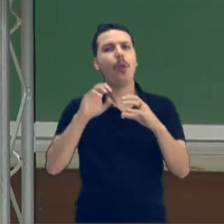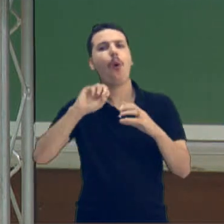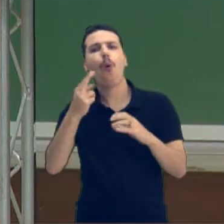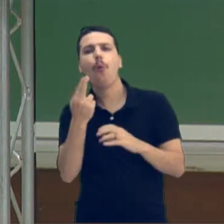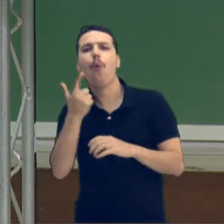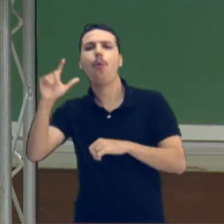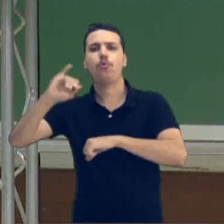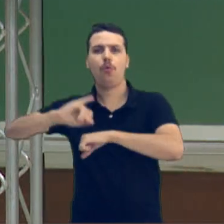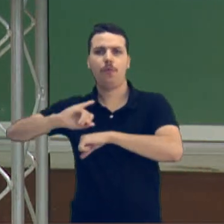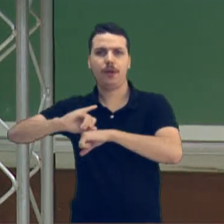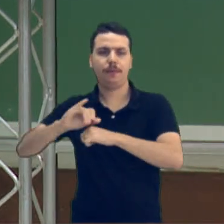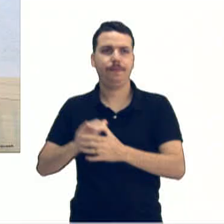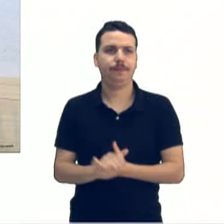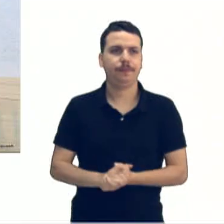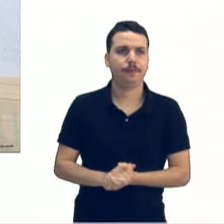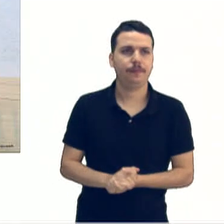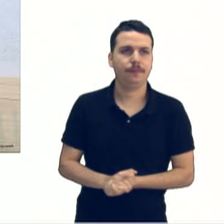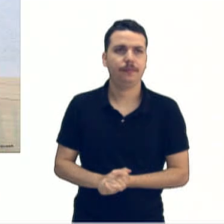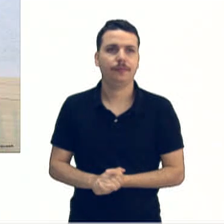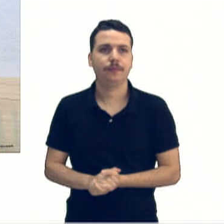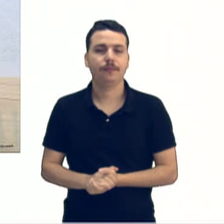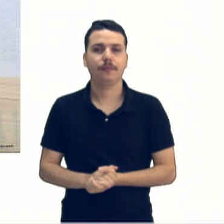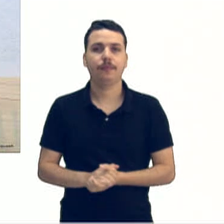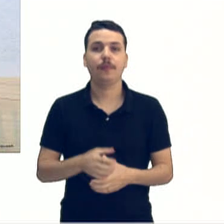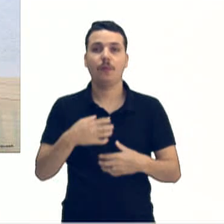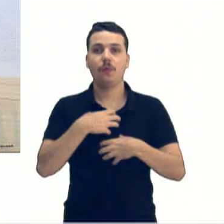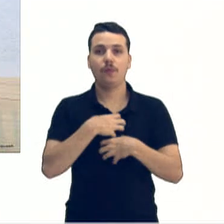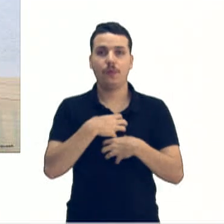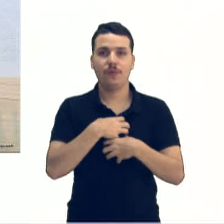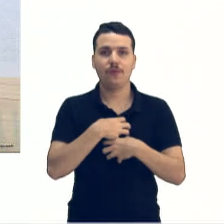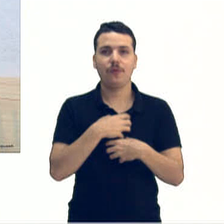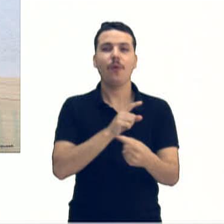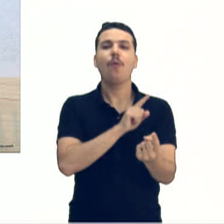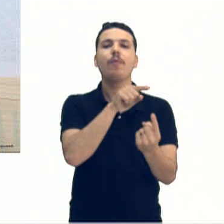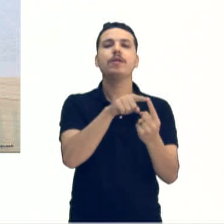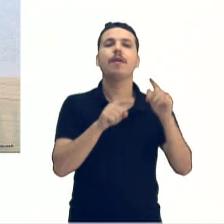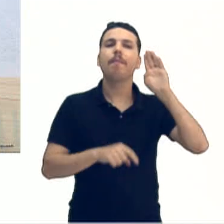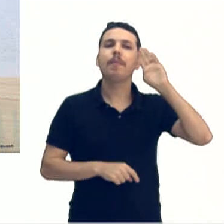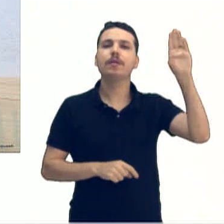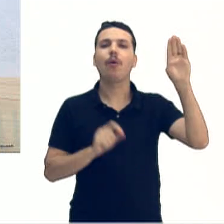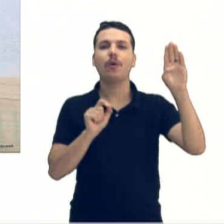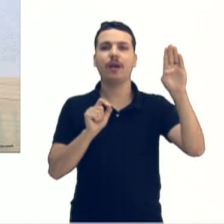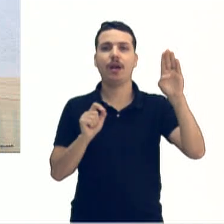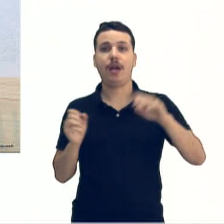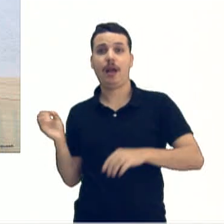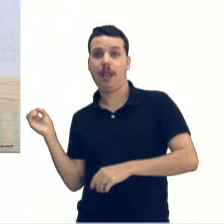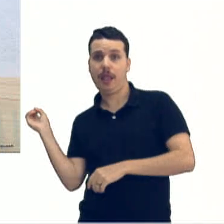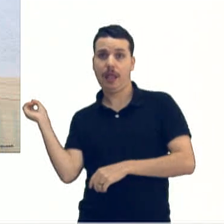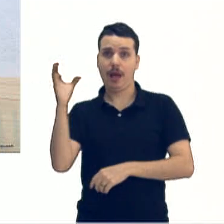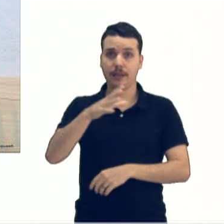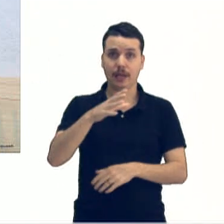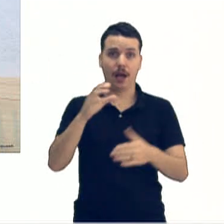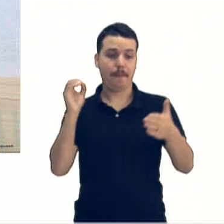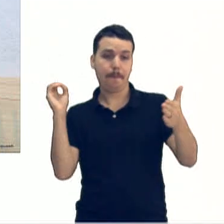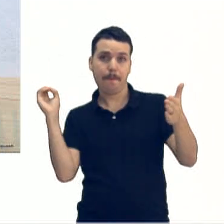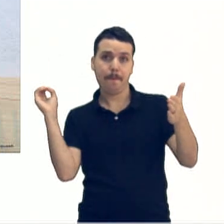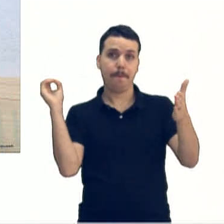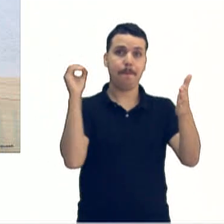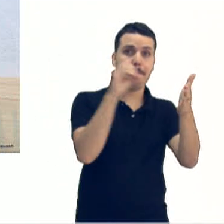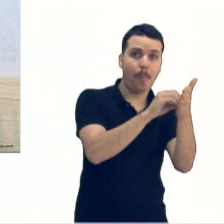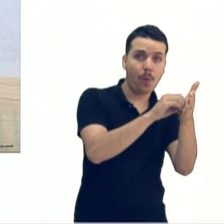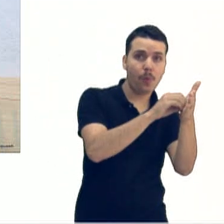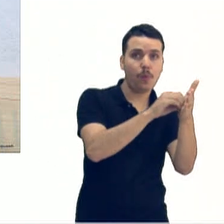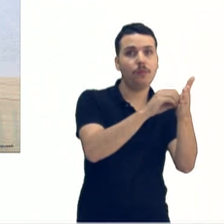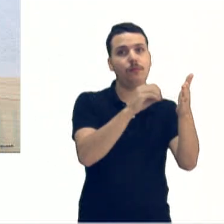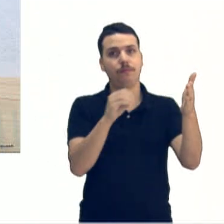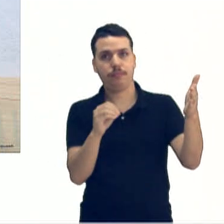entender. Então, as modalidades nas quais o objetivo principal é lançar, bater ou